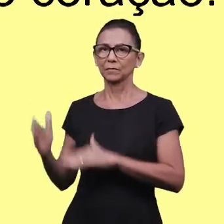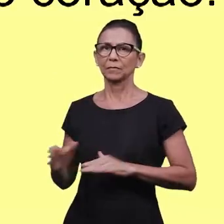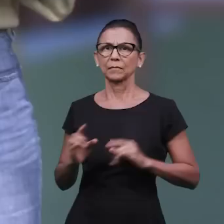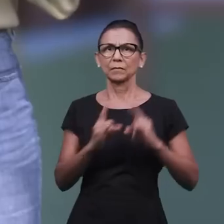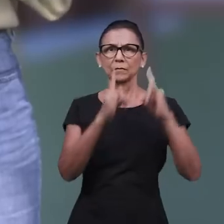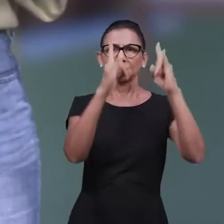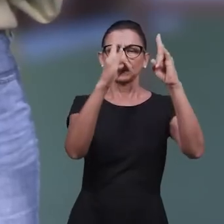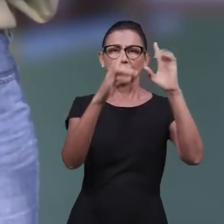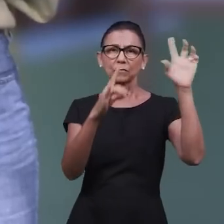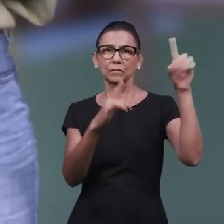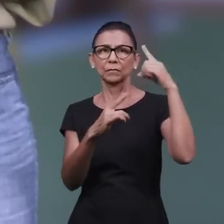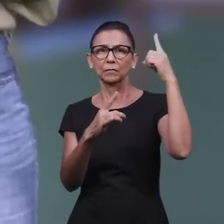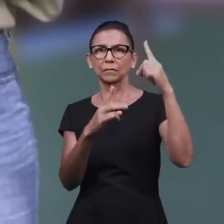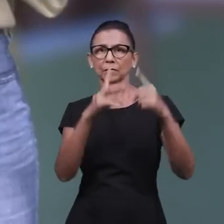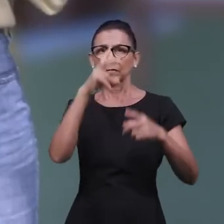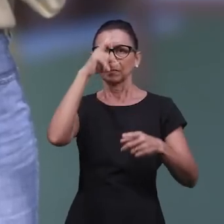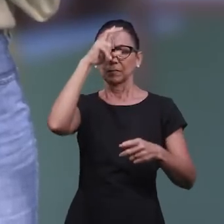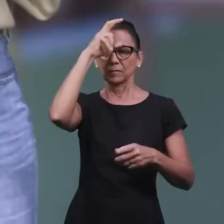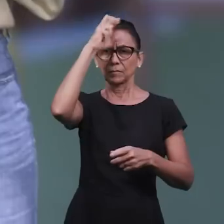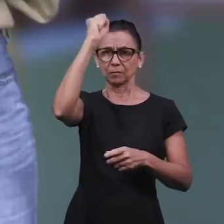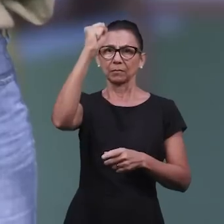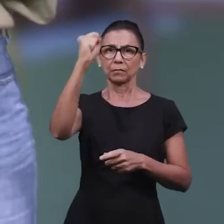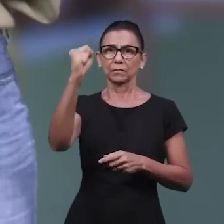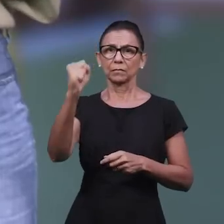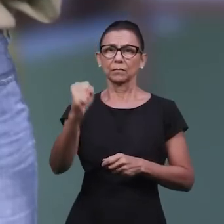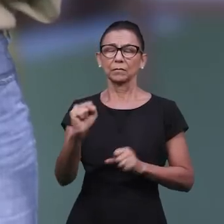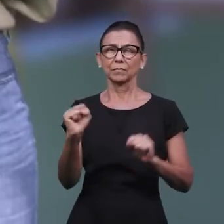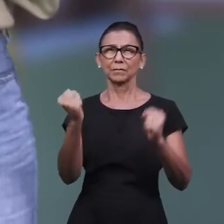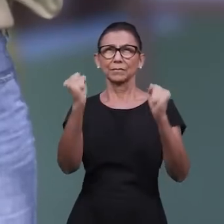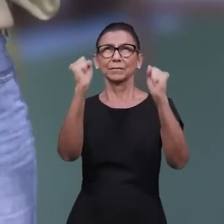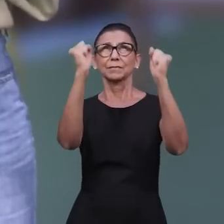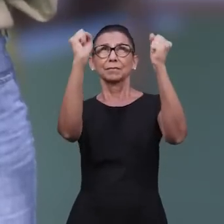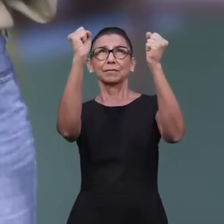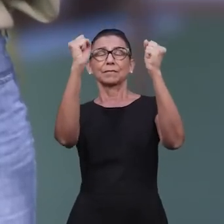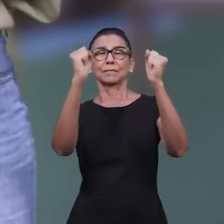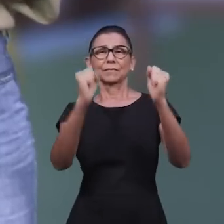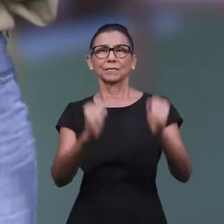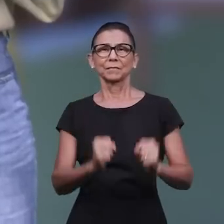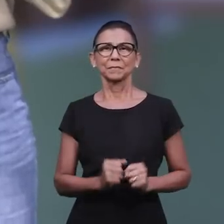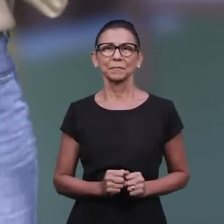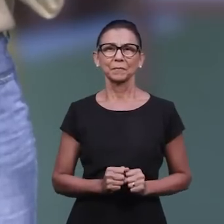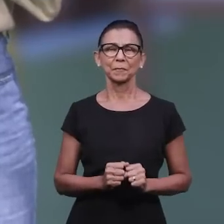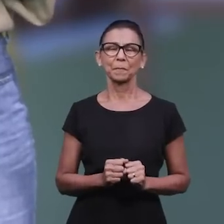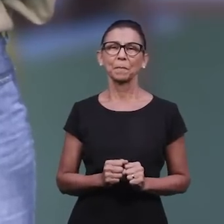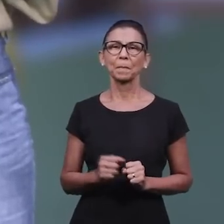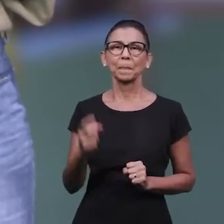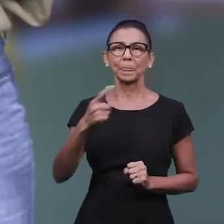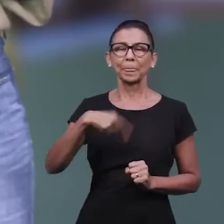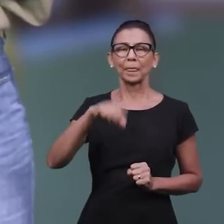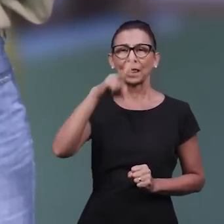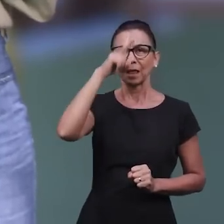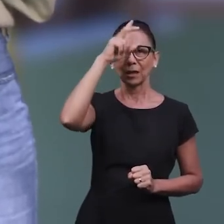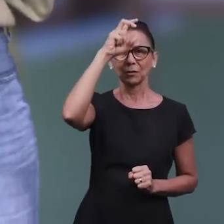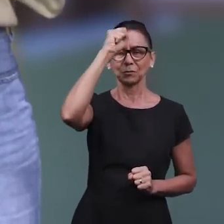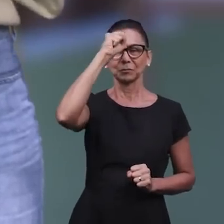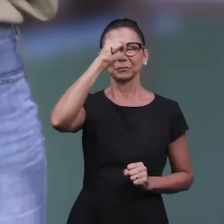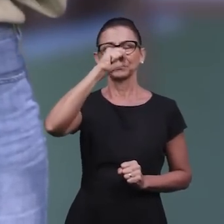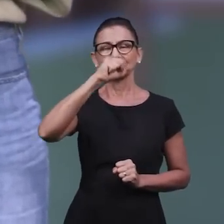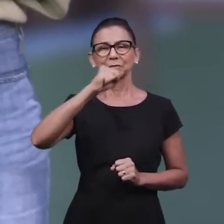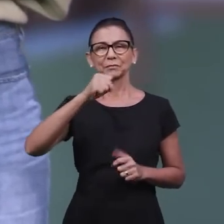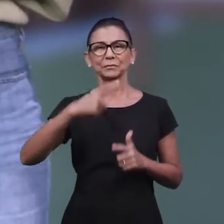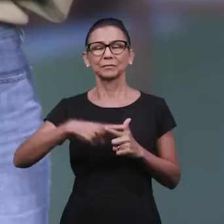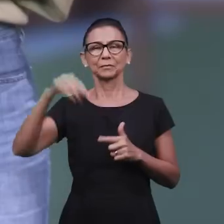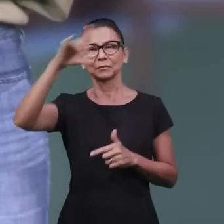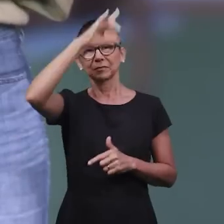forte. O Senhor nos vê como uma torre forte. E somos fortes porque o Espírito Santo mora no